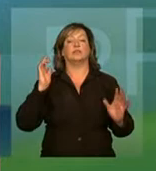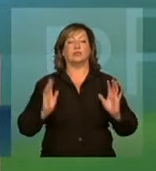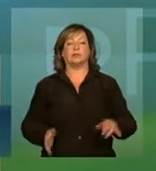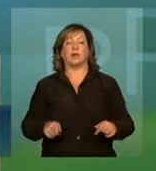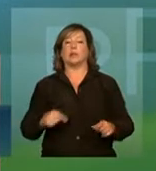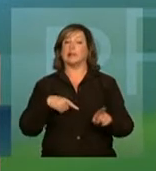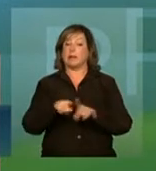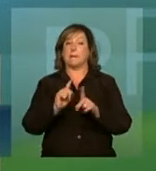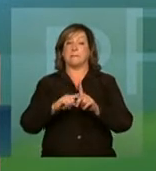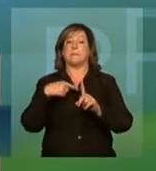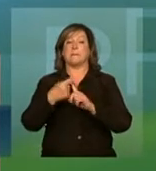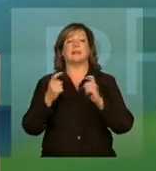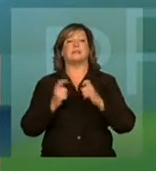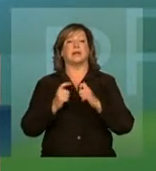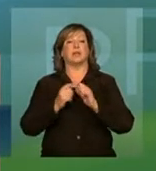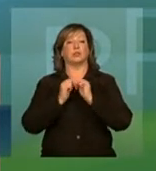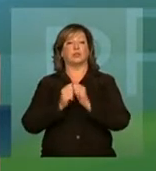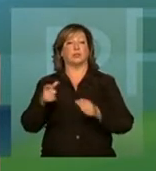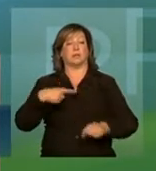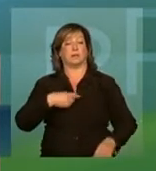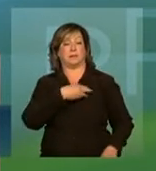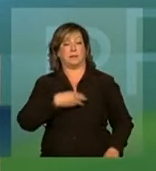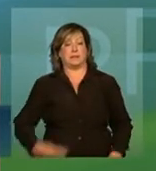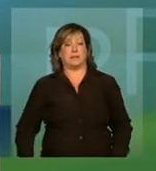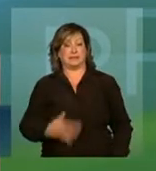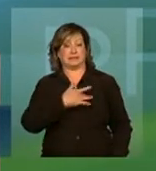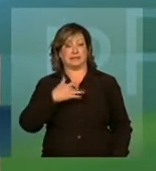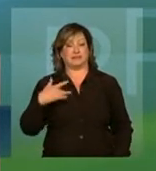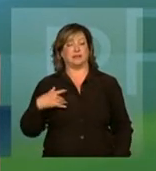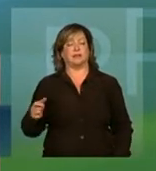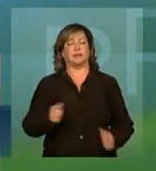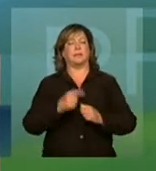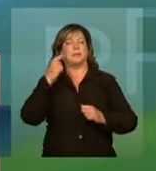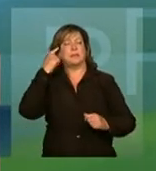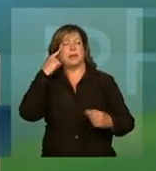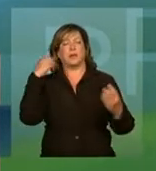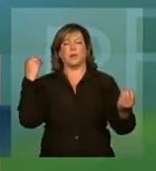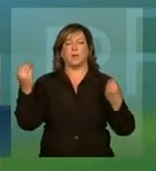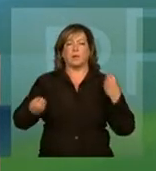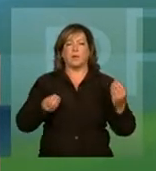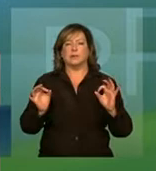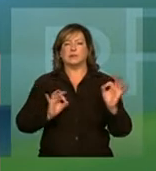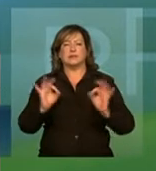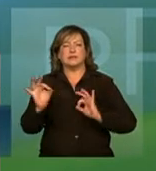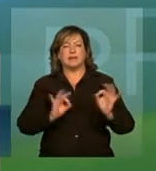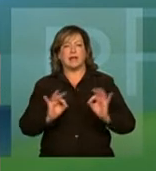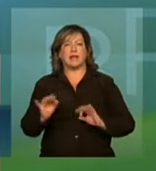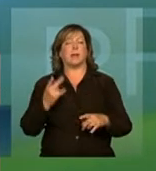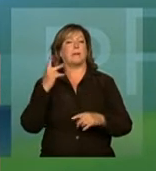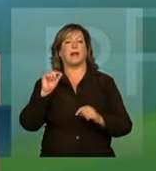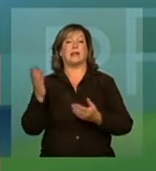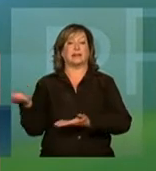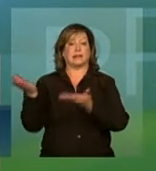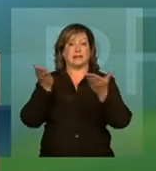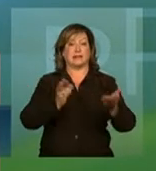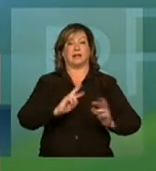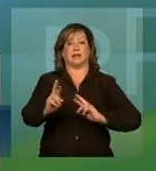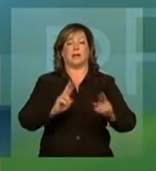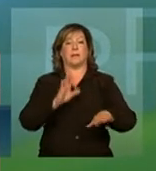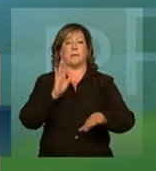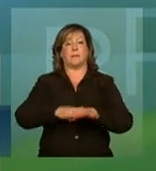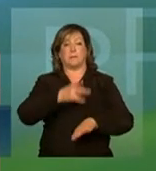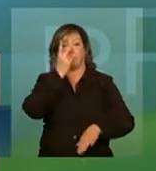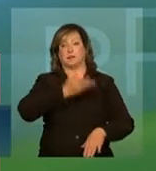Mais Médicos, que, junto com o ministro Padilha, foi pensado e cuidado nos detalhes para trazer resultados a milhões